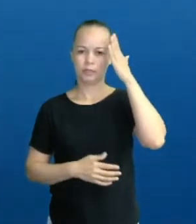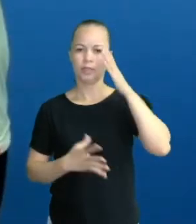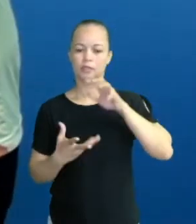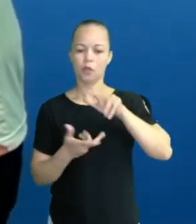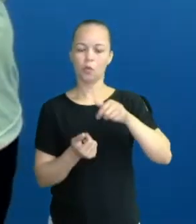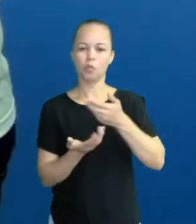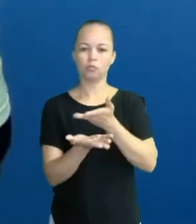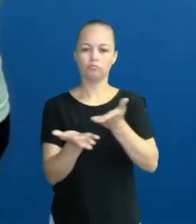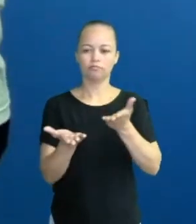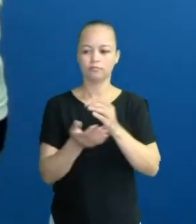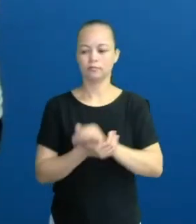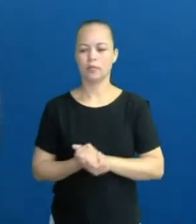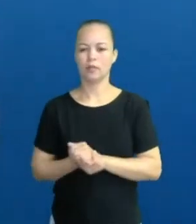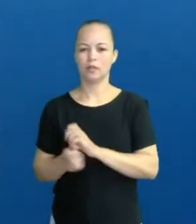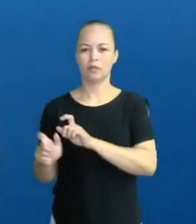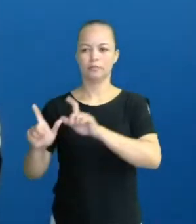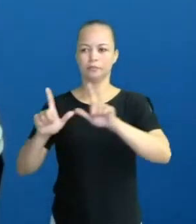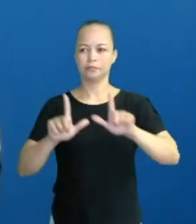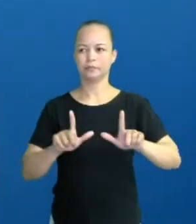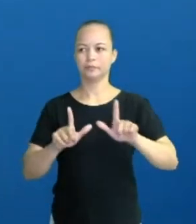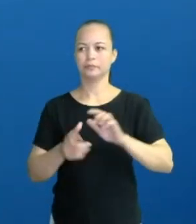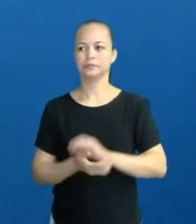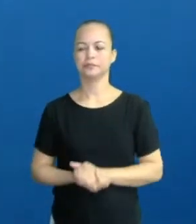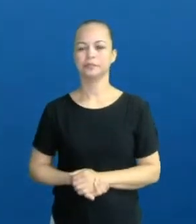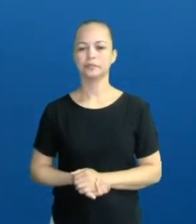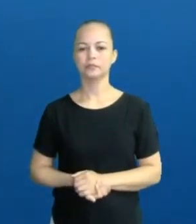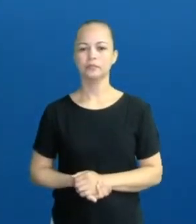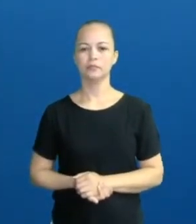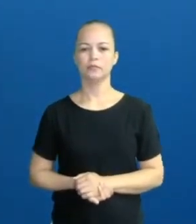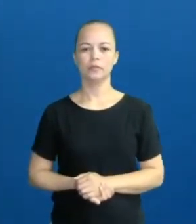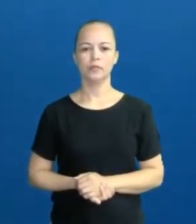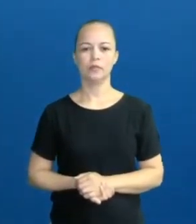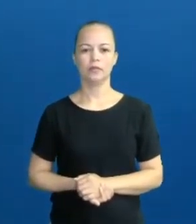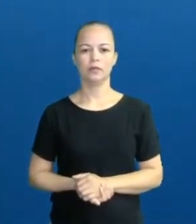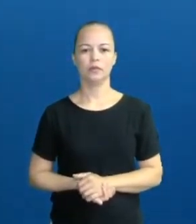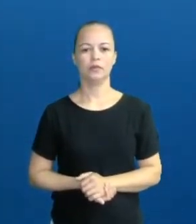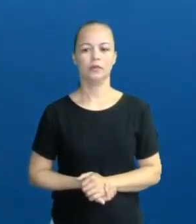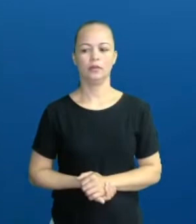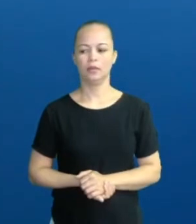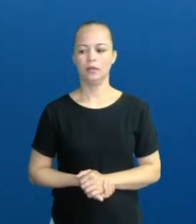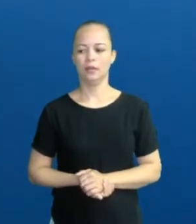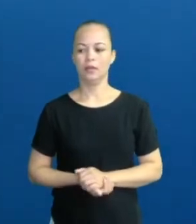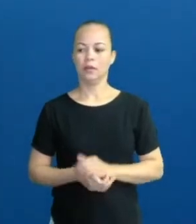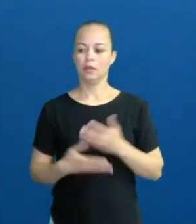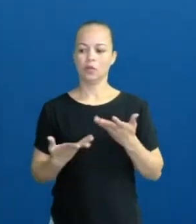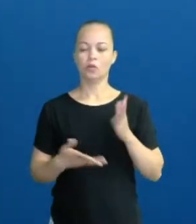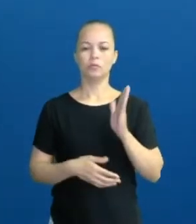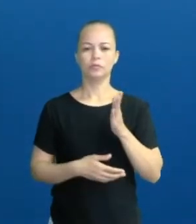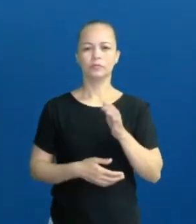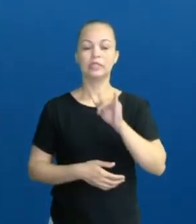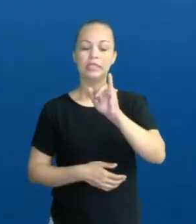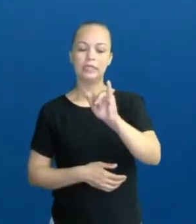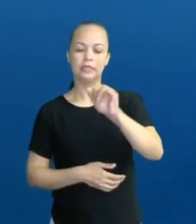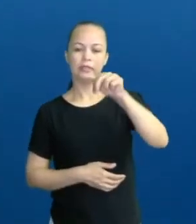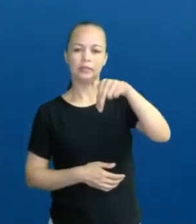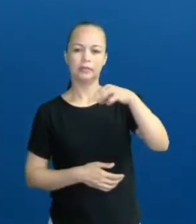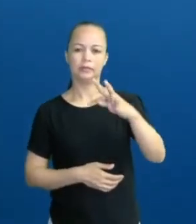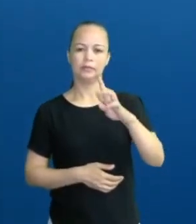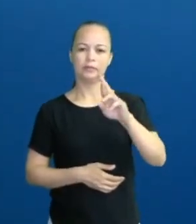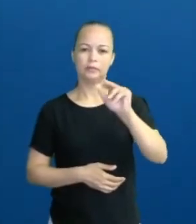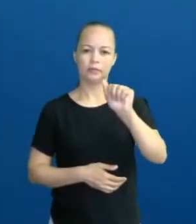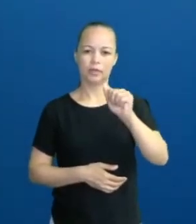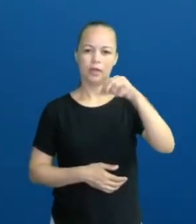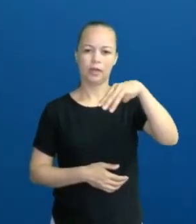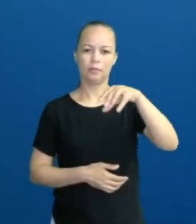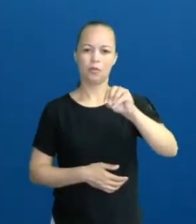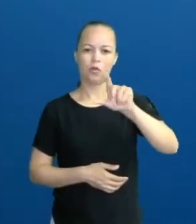universo. Por favor, produção, nosso próximo slide. Como eu tinha falado, então são essas relações aqui, ó, intramoleculares. Então